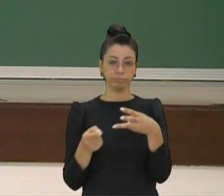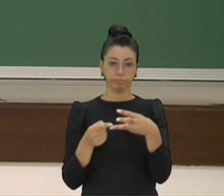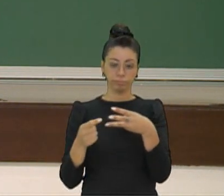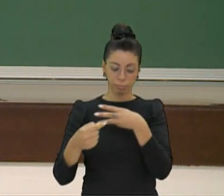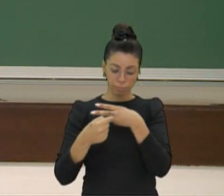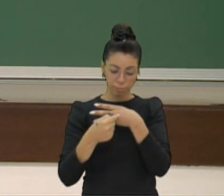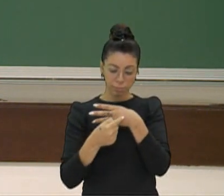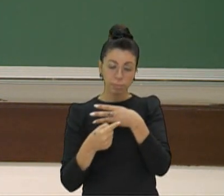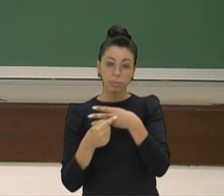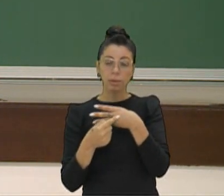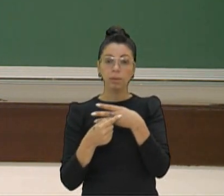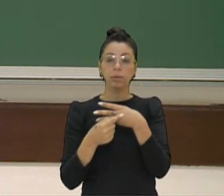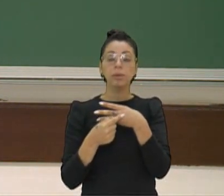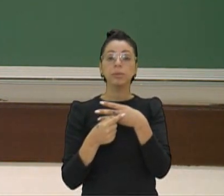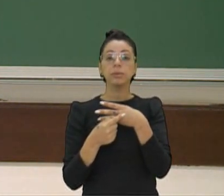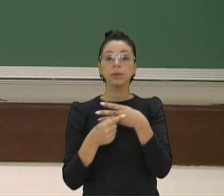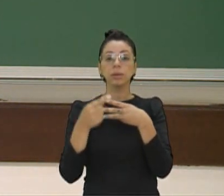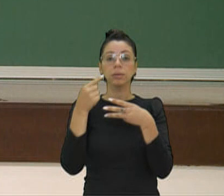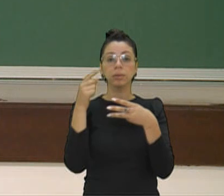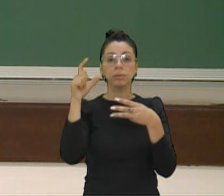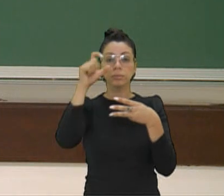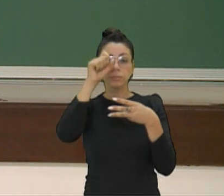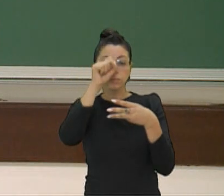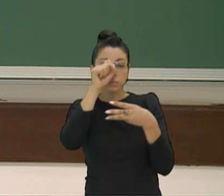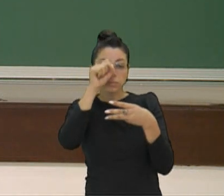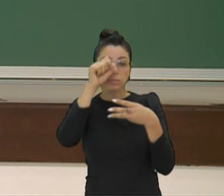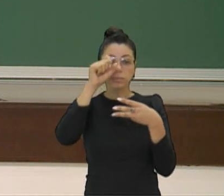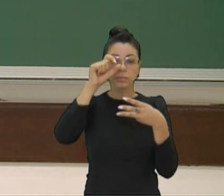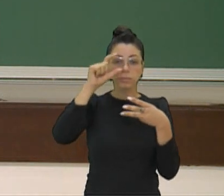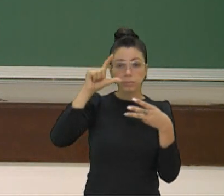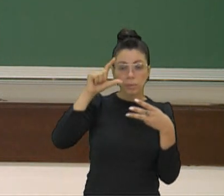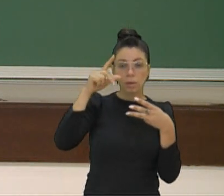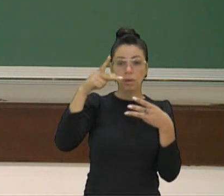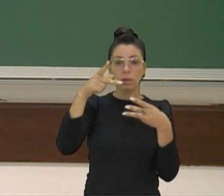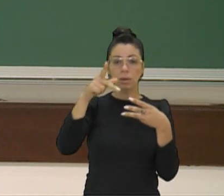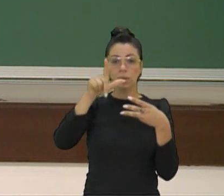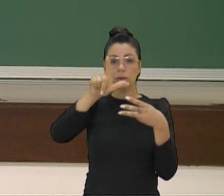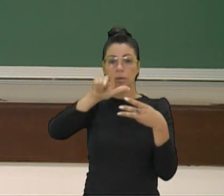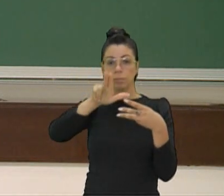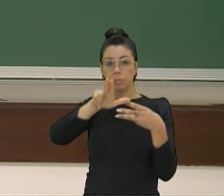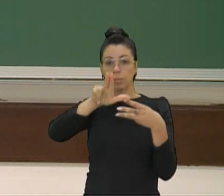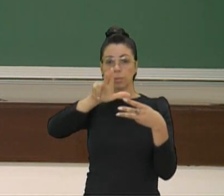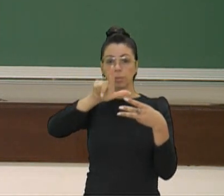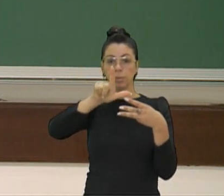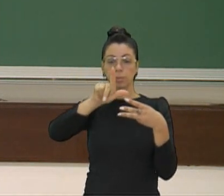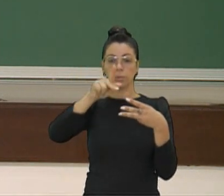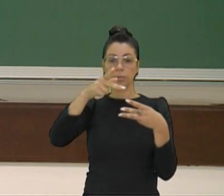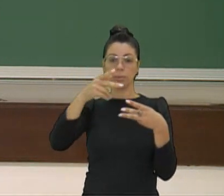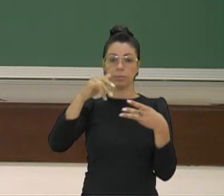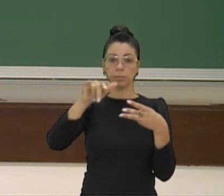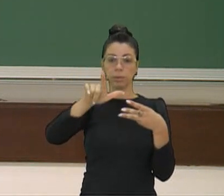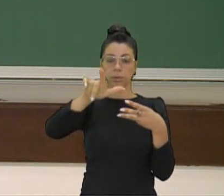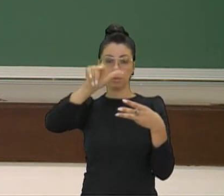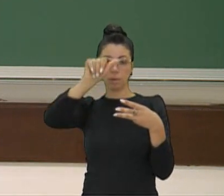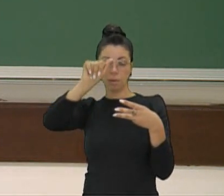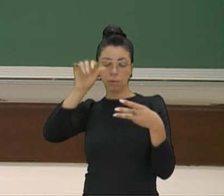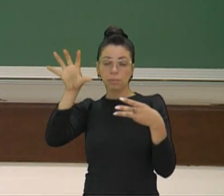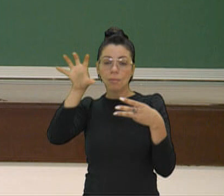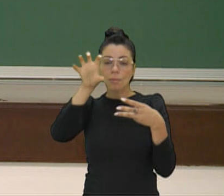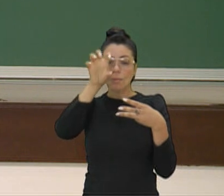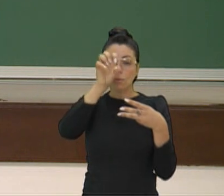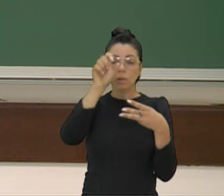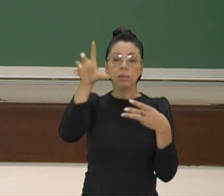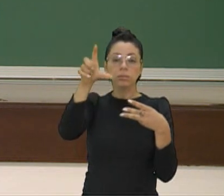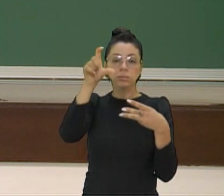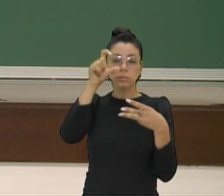da íris eu tenho a pupila, que ela se dilata, ela aumenta de tamanho quando eu tenho pouca luminosidade e ela se